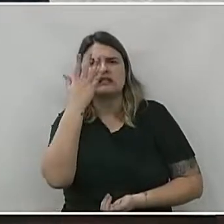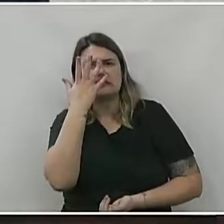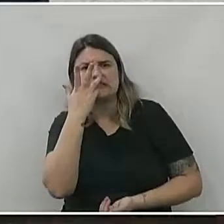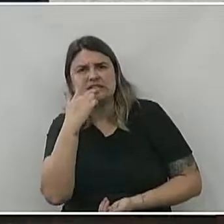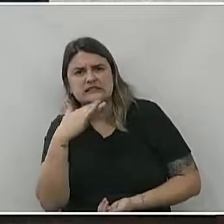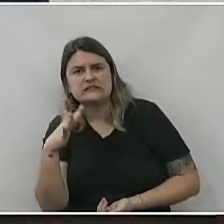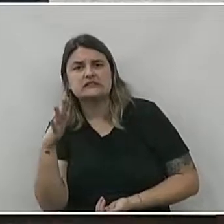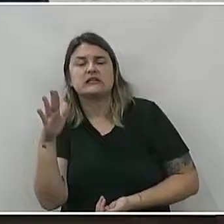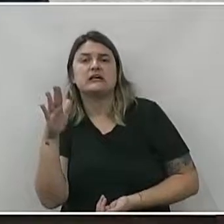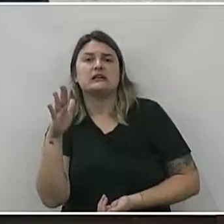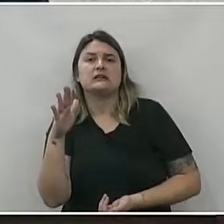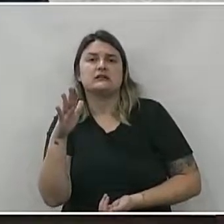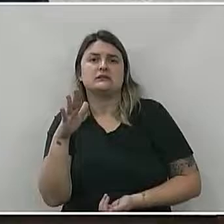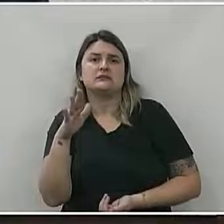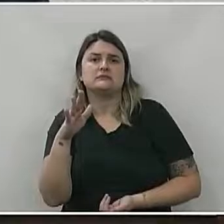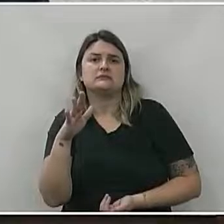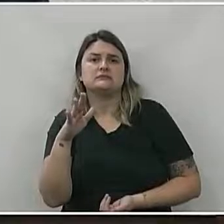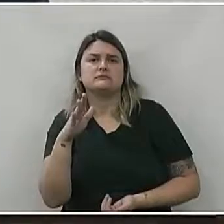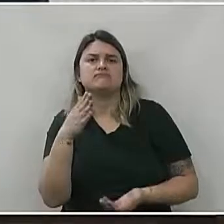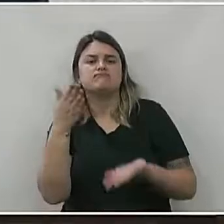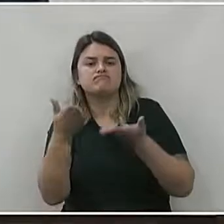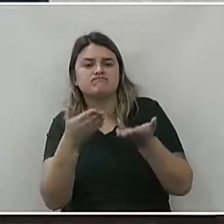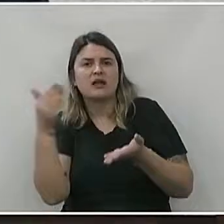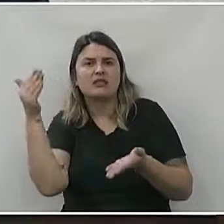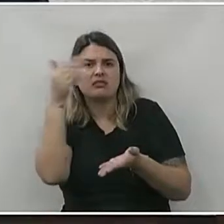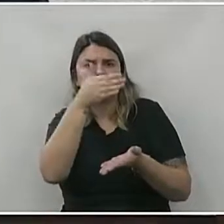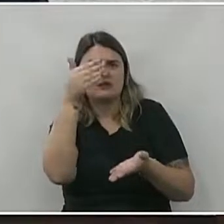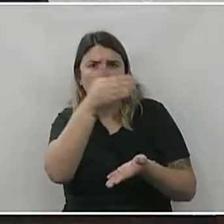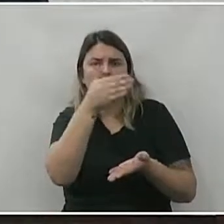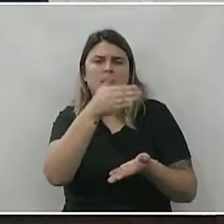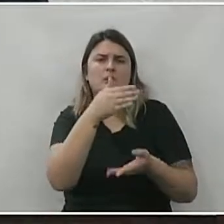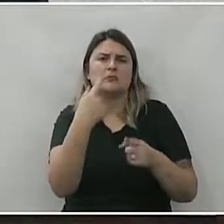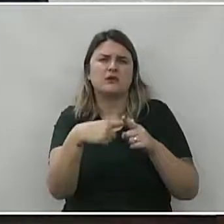crianças de procura direta e